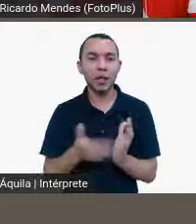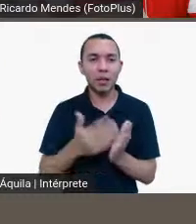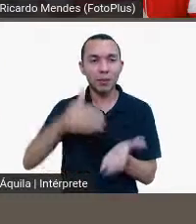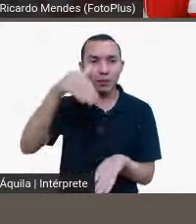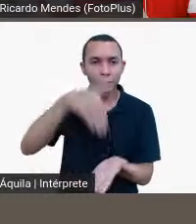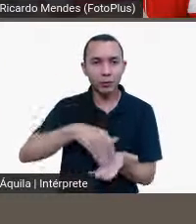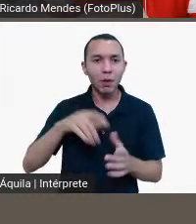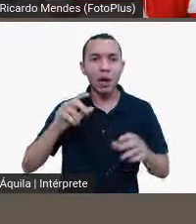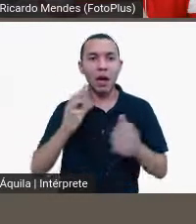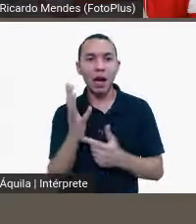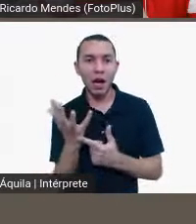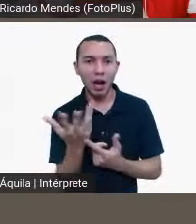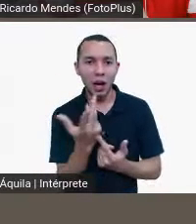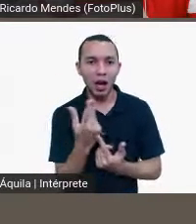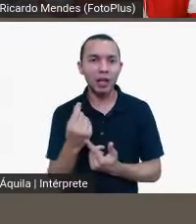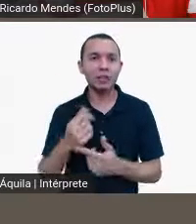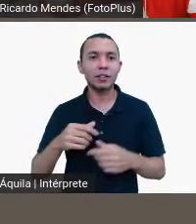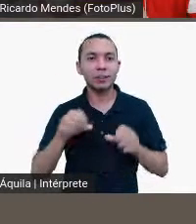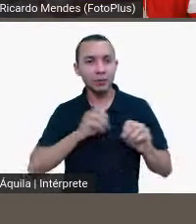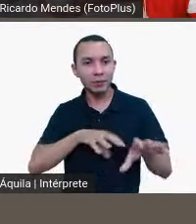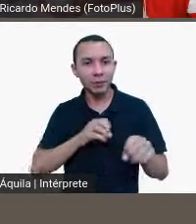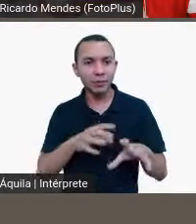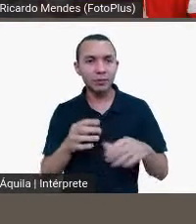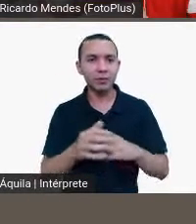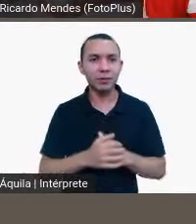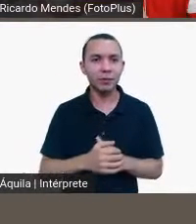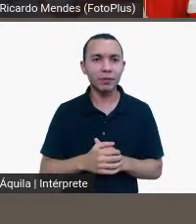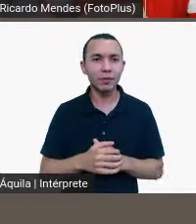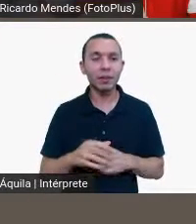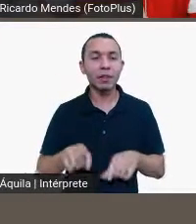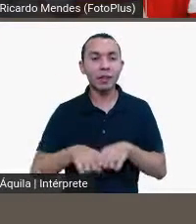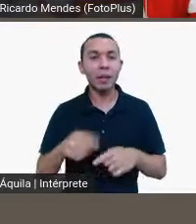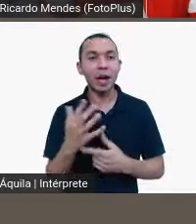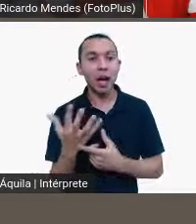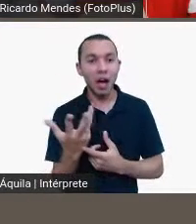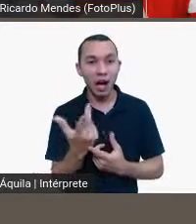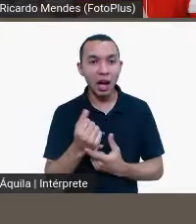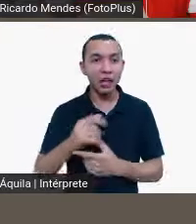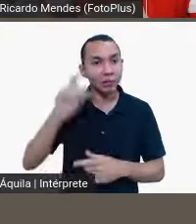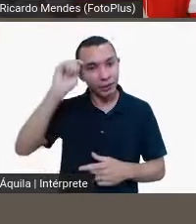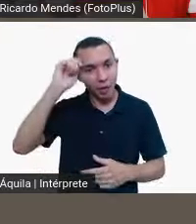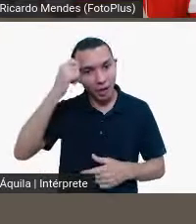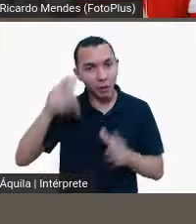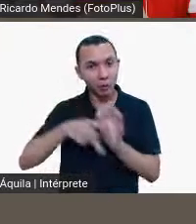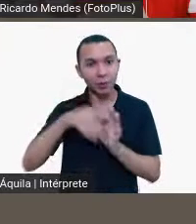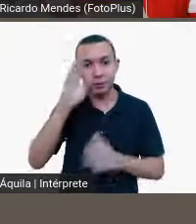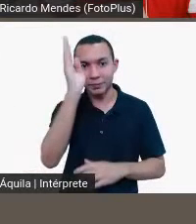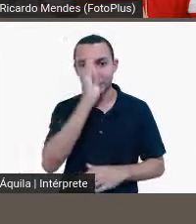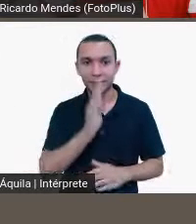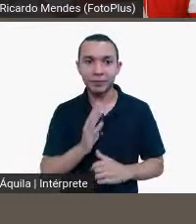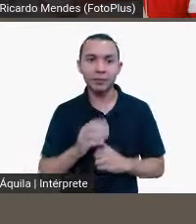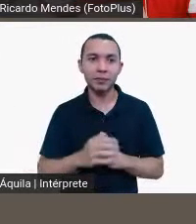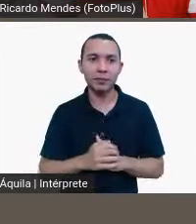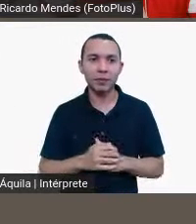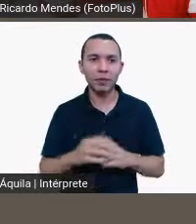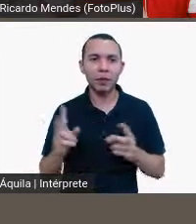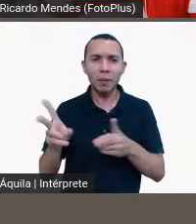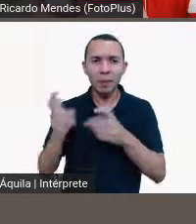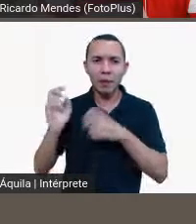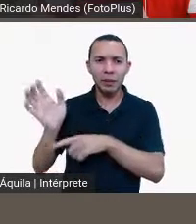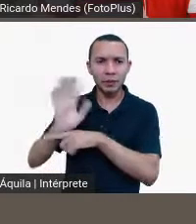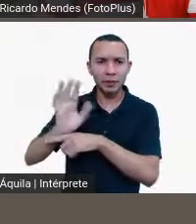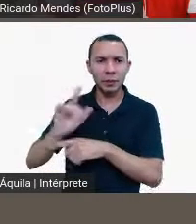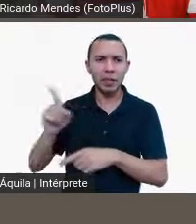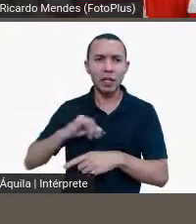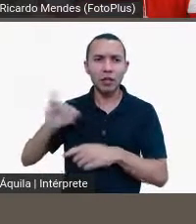e educação e aborda contribuições como arte índia e arte afro-brasileira. A ausência evidente do cinema se justifica por